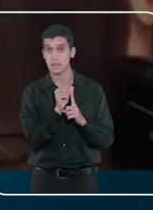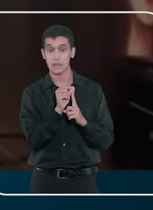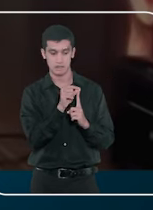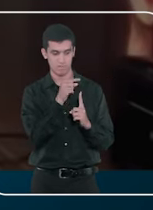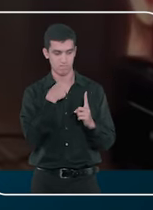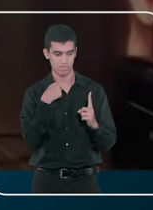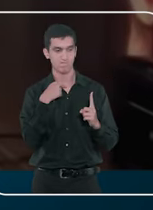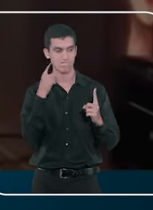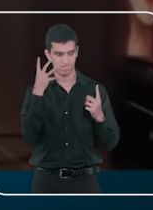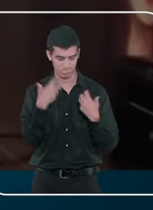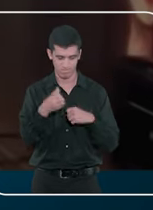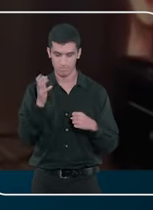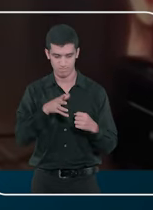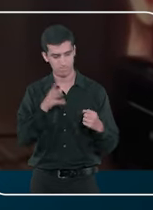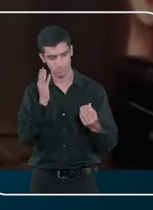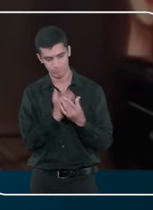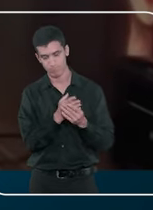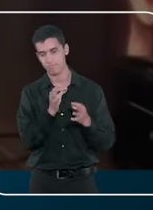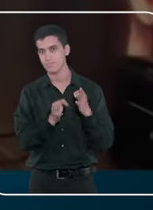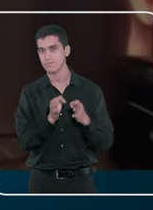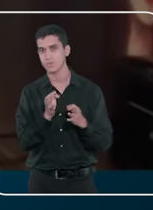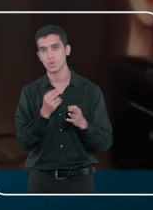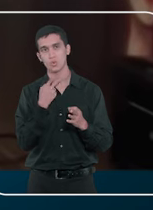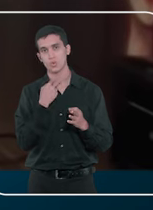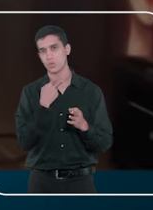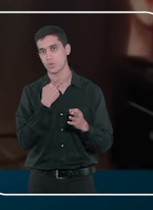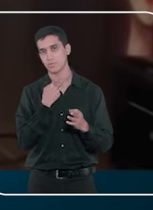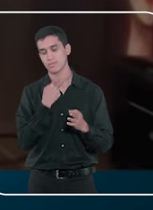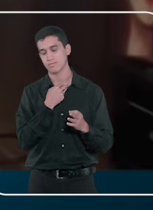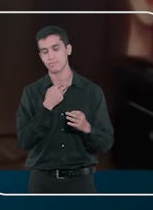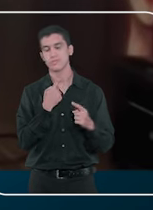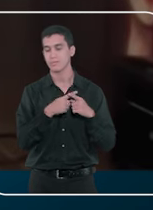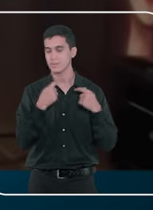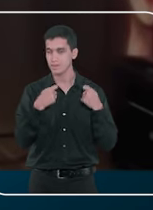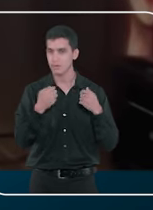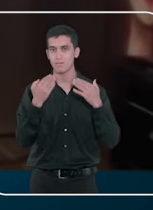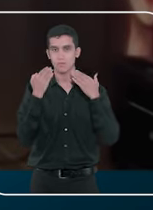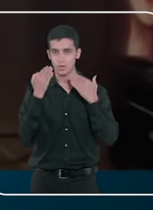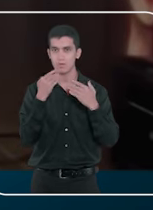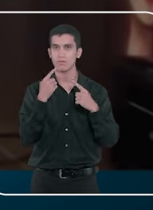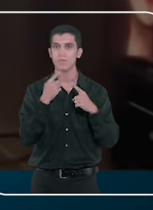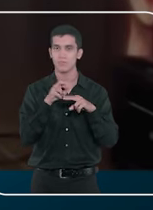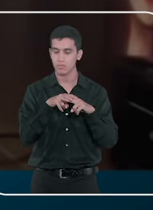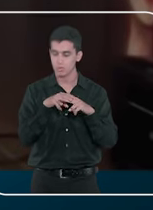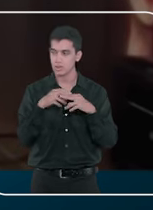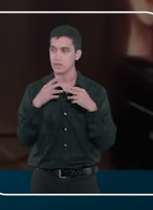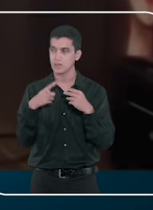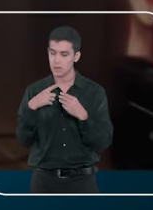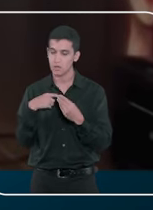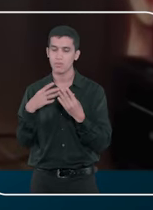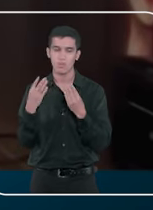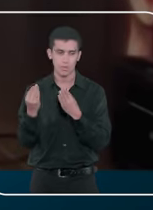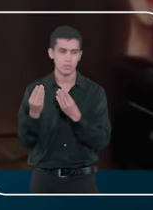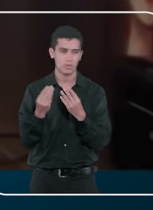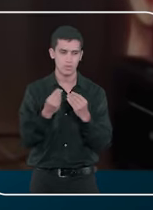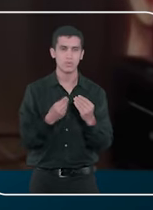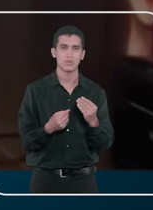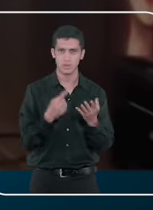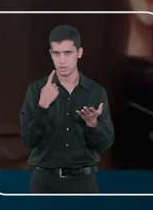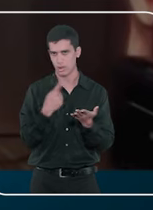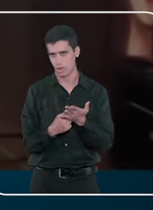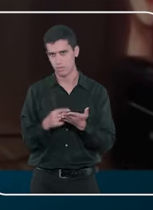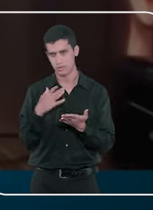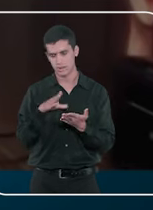de corroboração. É por isso que muitos acordos nós temos anexos, e muitos anexos, porque os